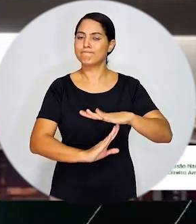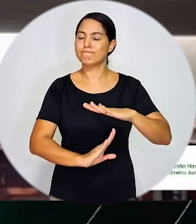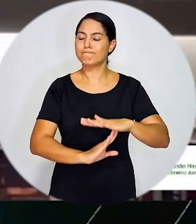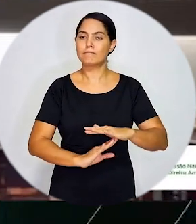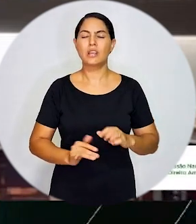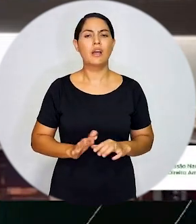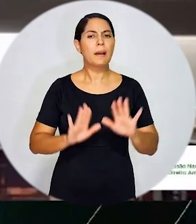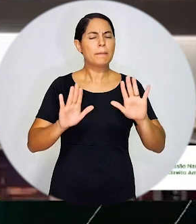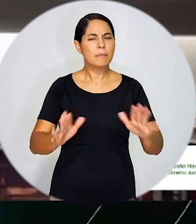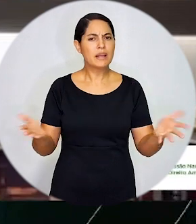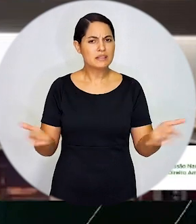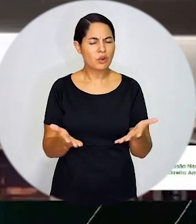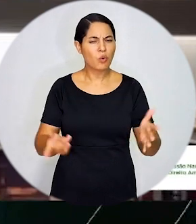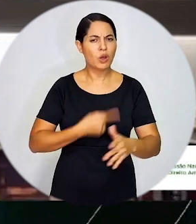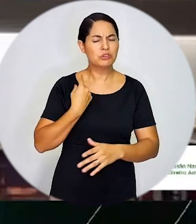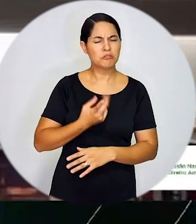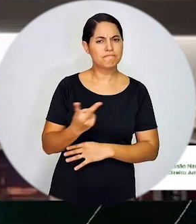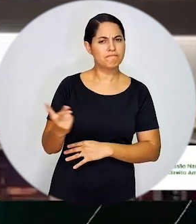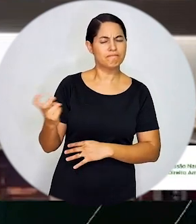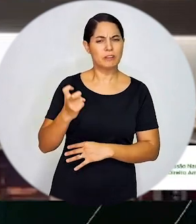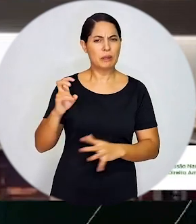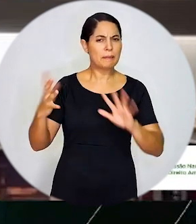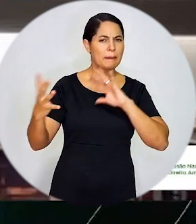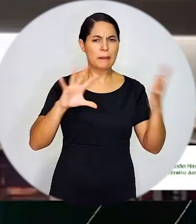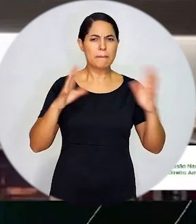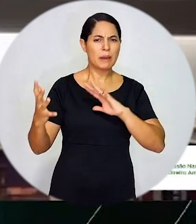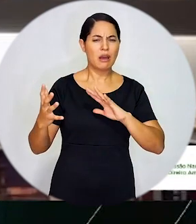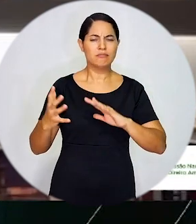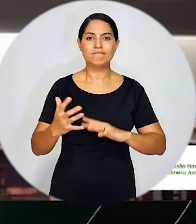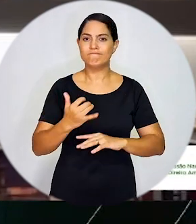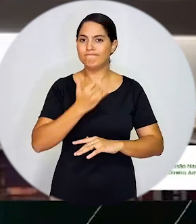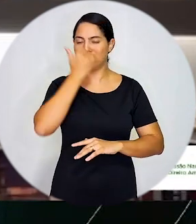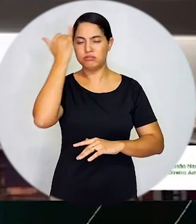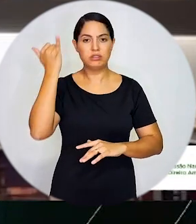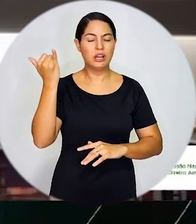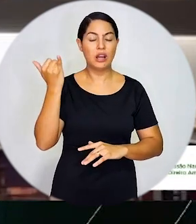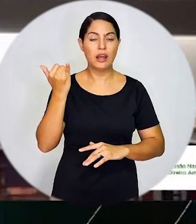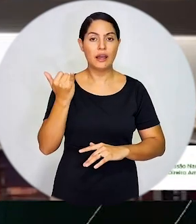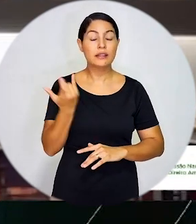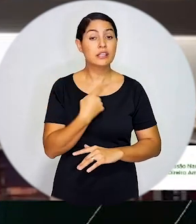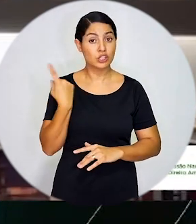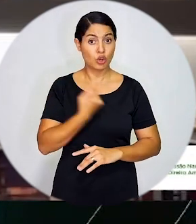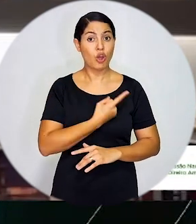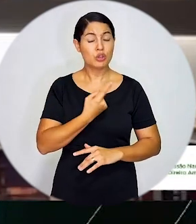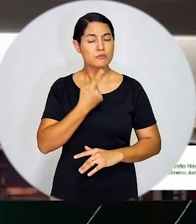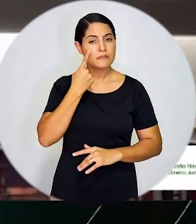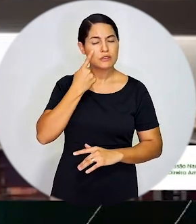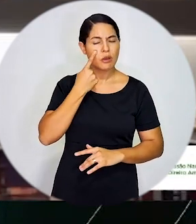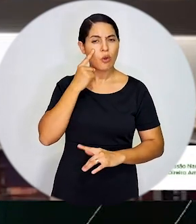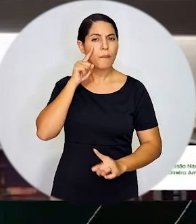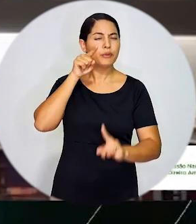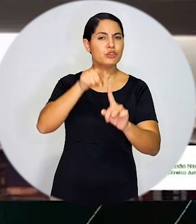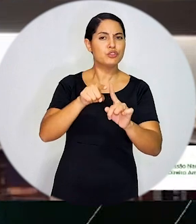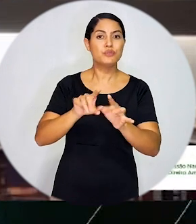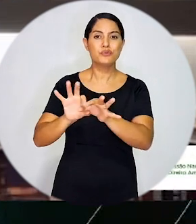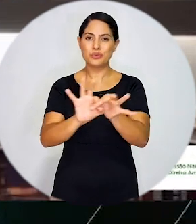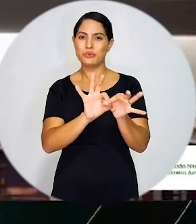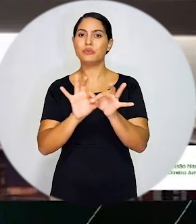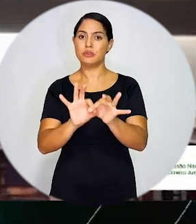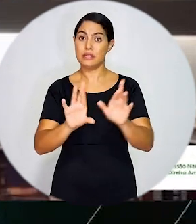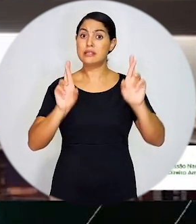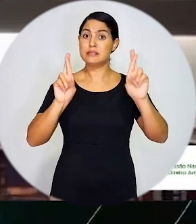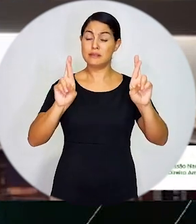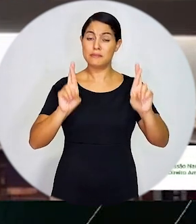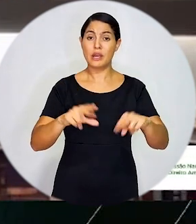para nos unir na busca de um futuro equilibrado e harmônico, que proporcione reflexões que nos conduzam